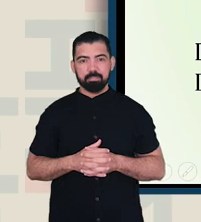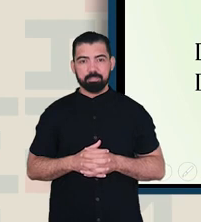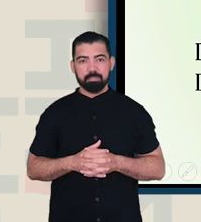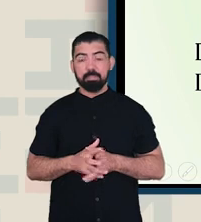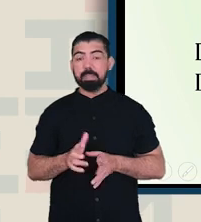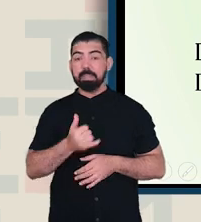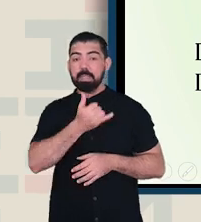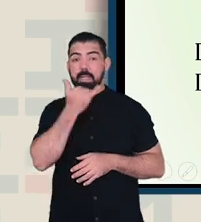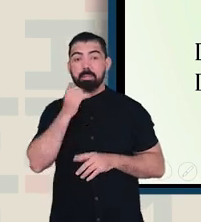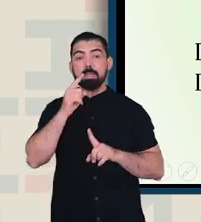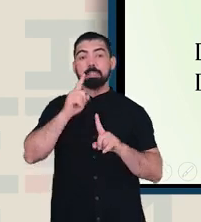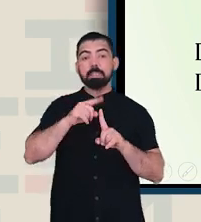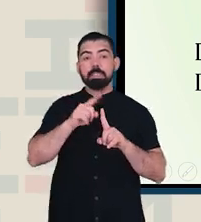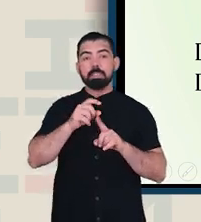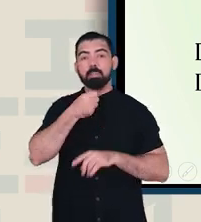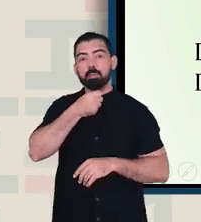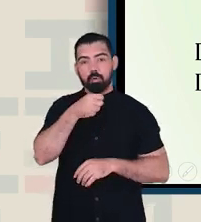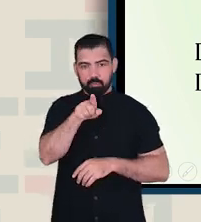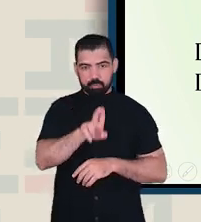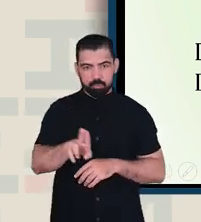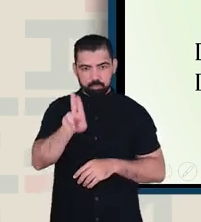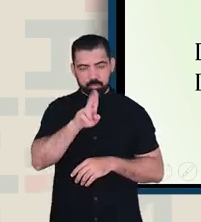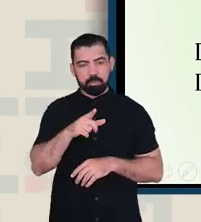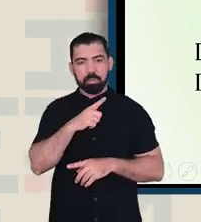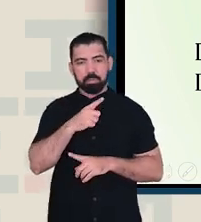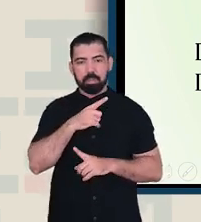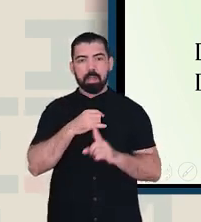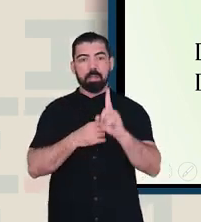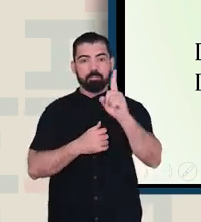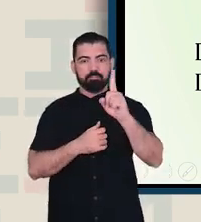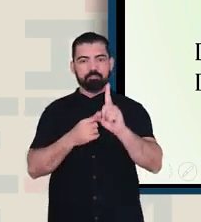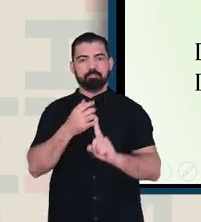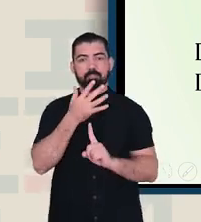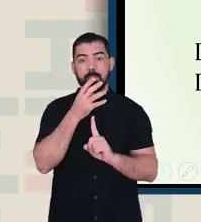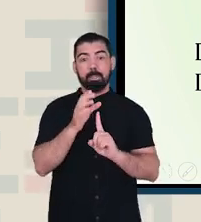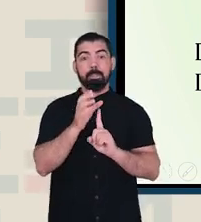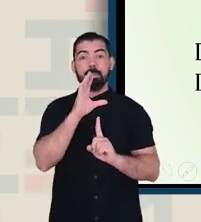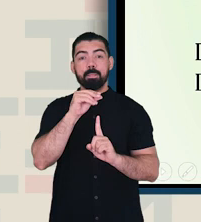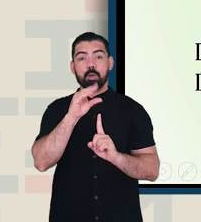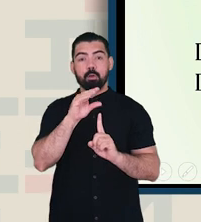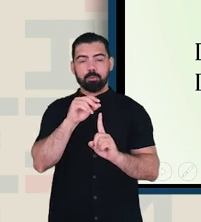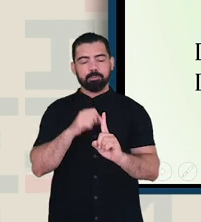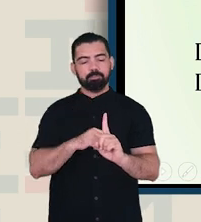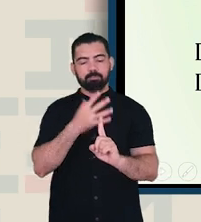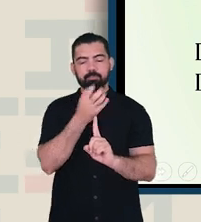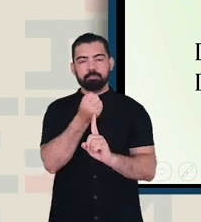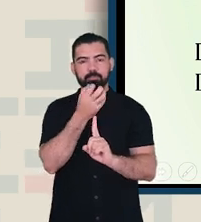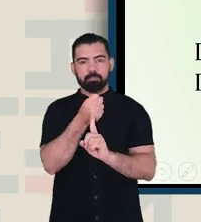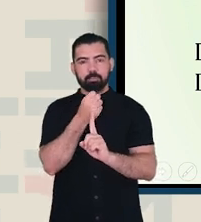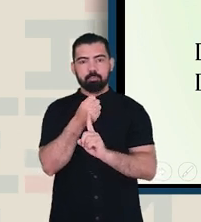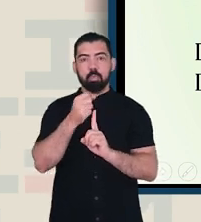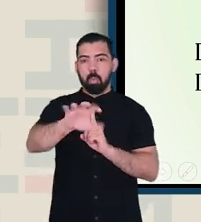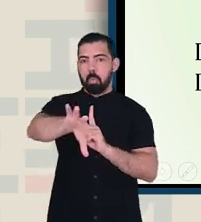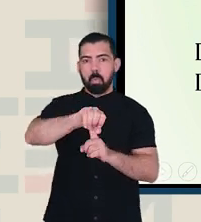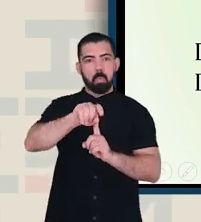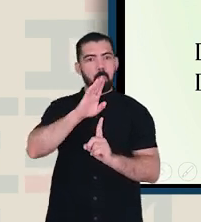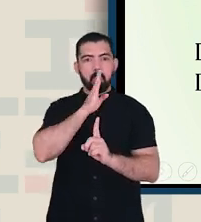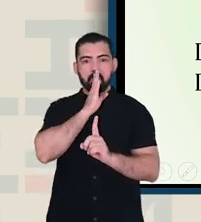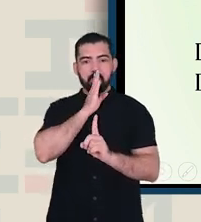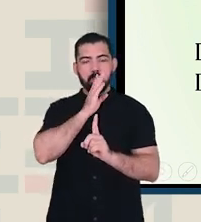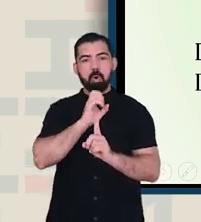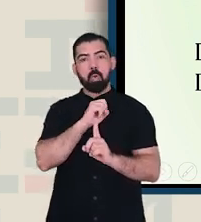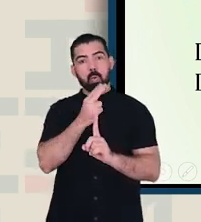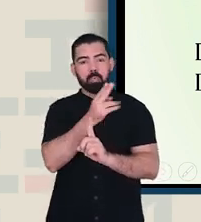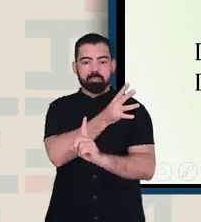frente, e aí acaba tendo uma captação também por trás, e o bidirecional, que capta em